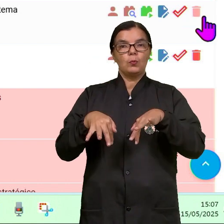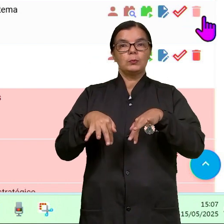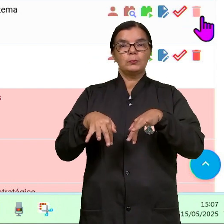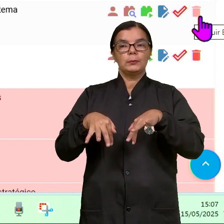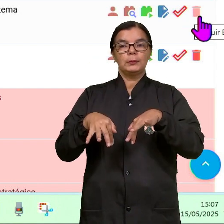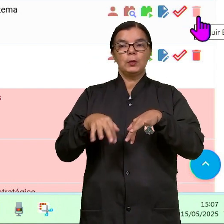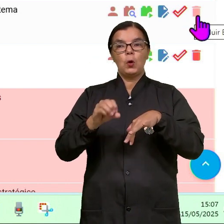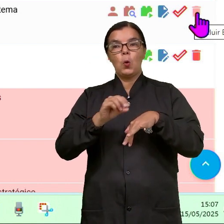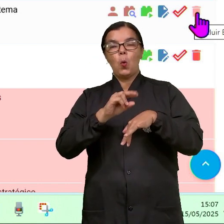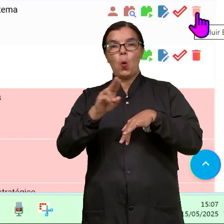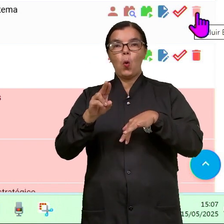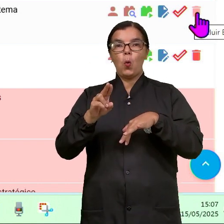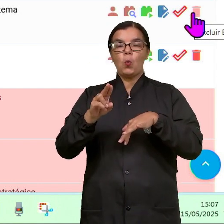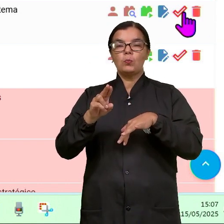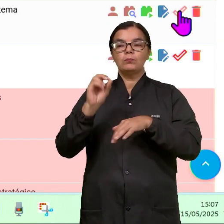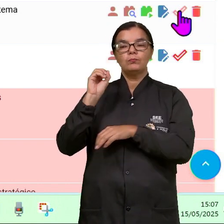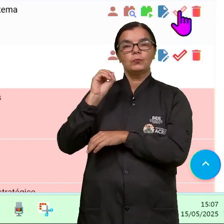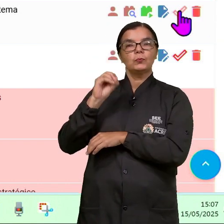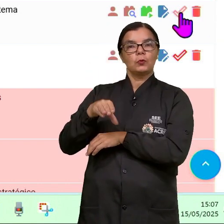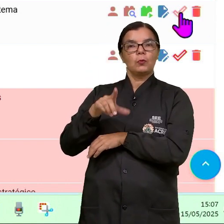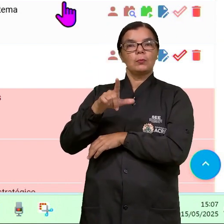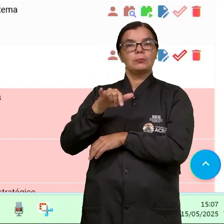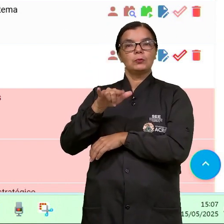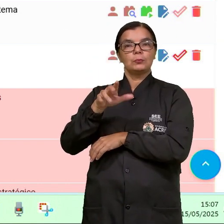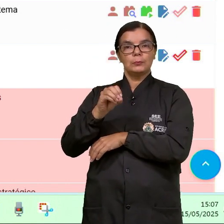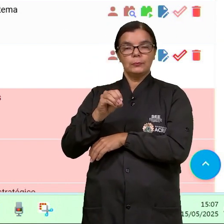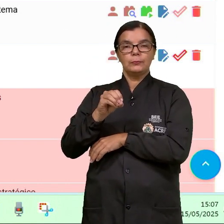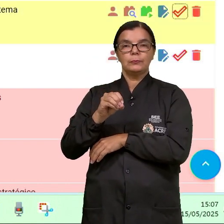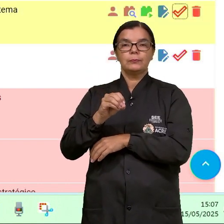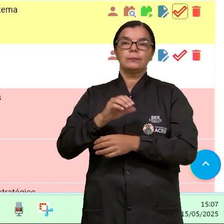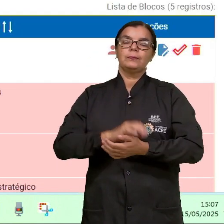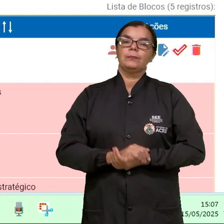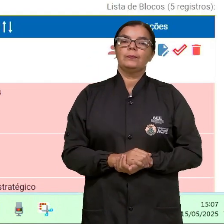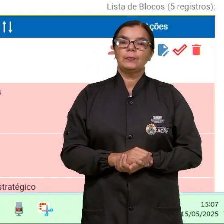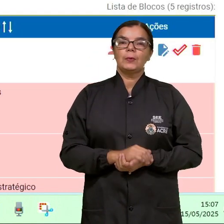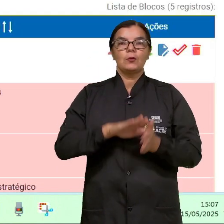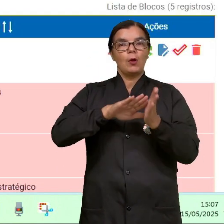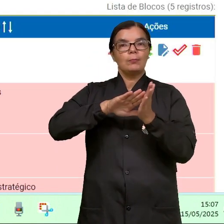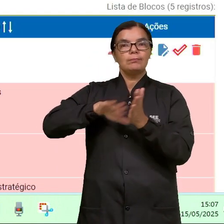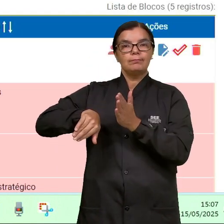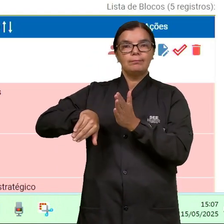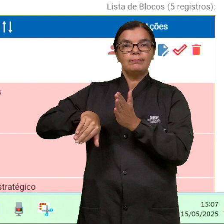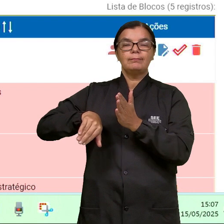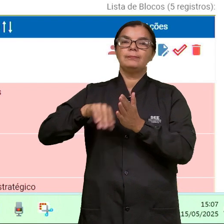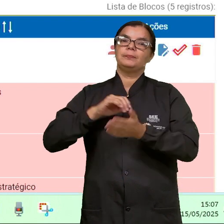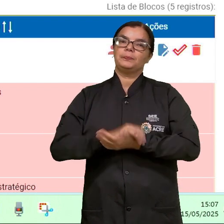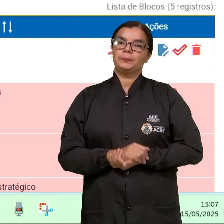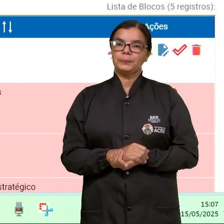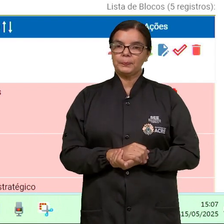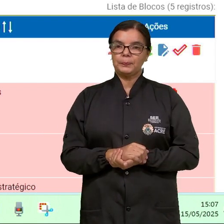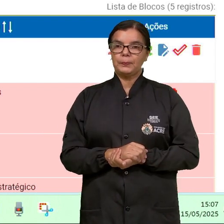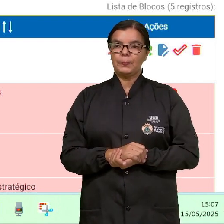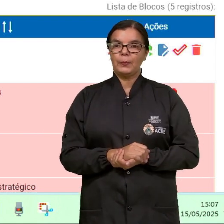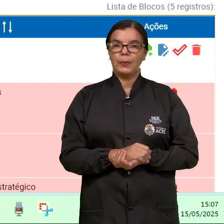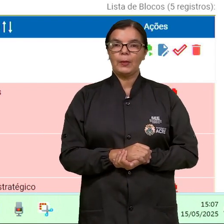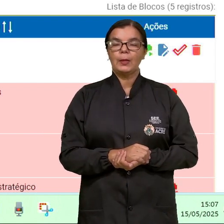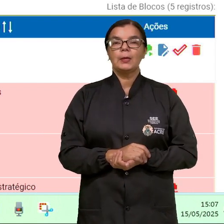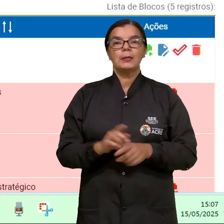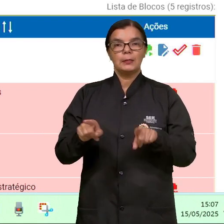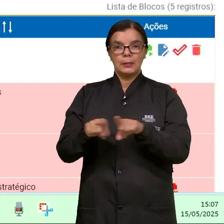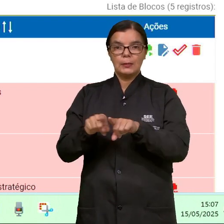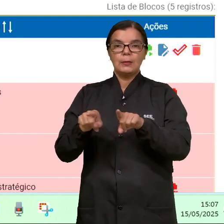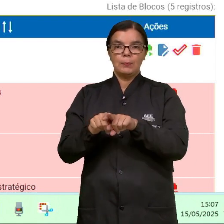bloco, ou você pode vir aqui e excluir. Tá? Eu vou concluir e ele está concluído aquele